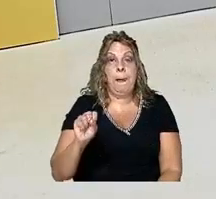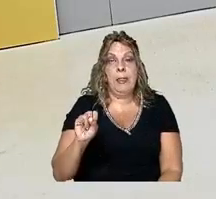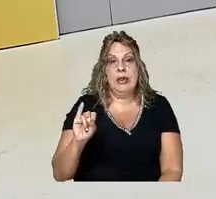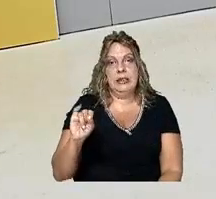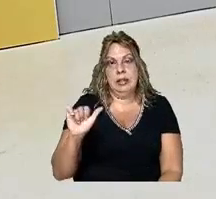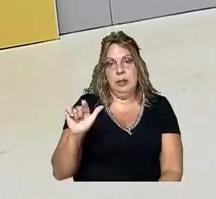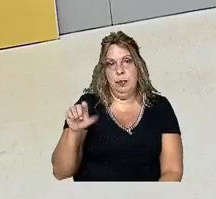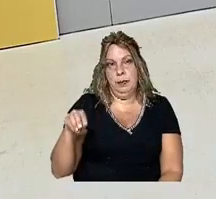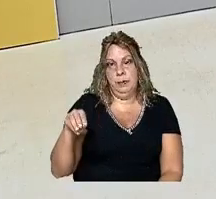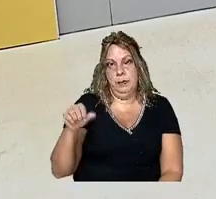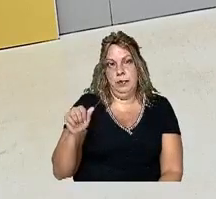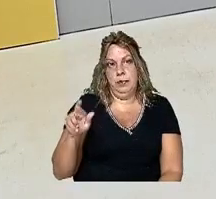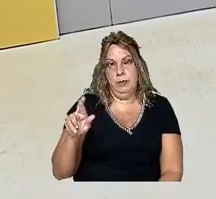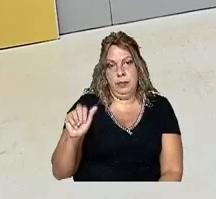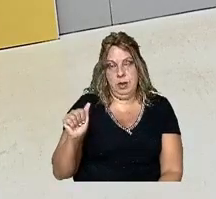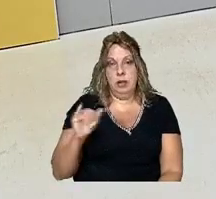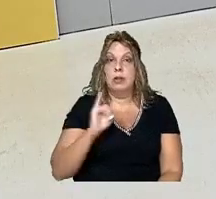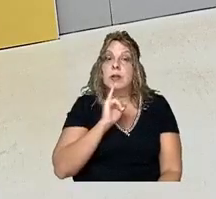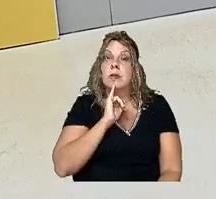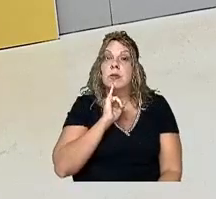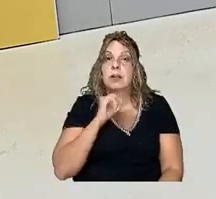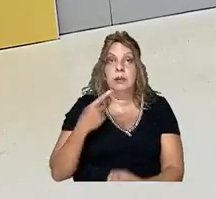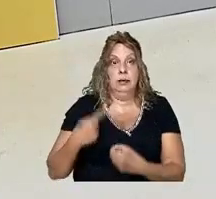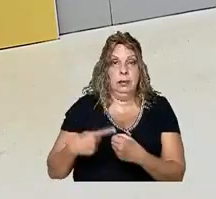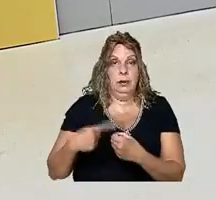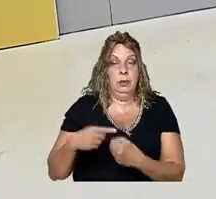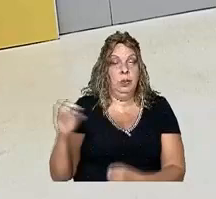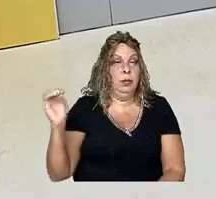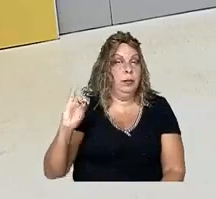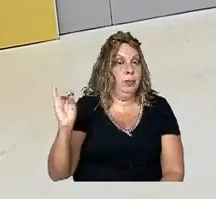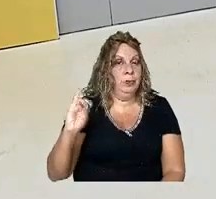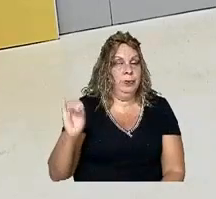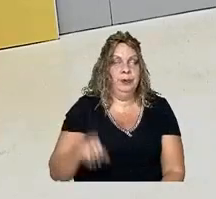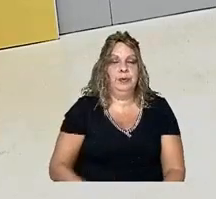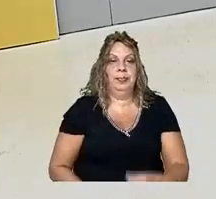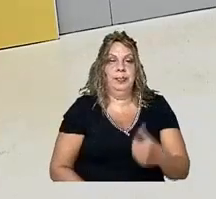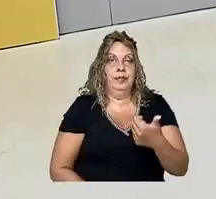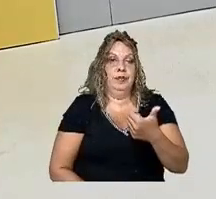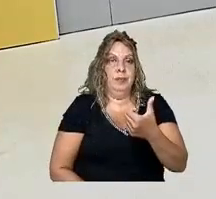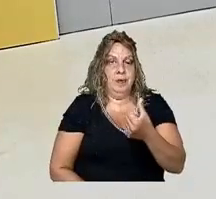Itabaiana. 16, 16.